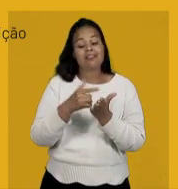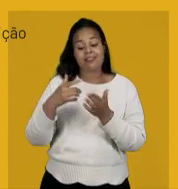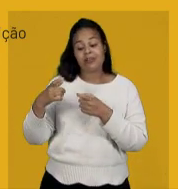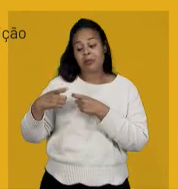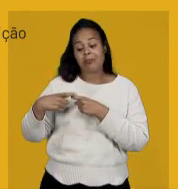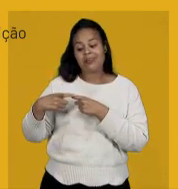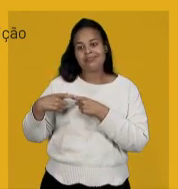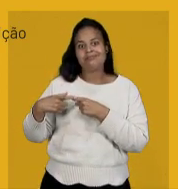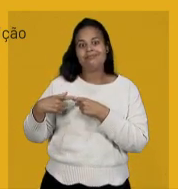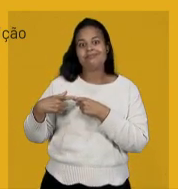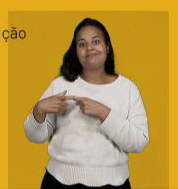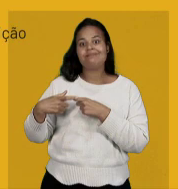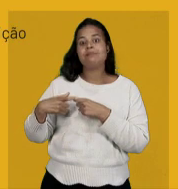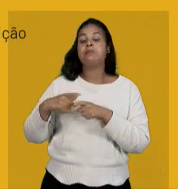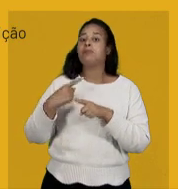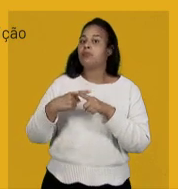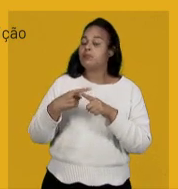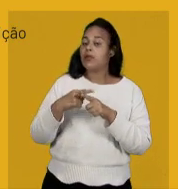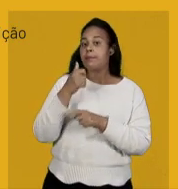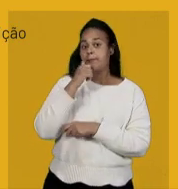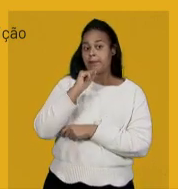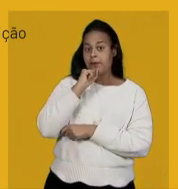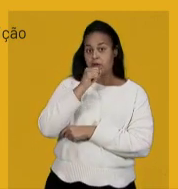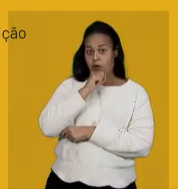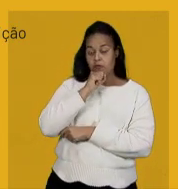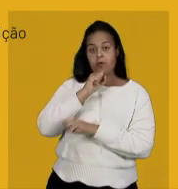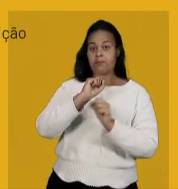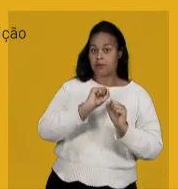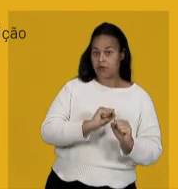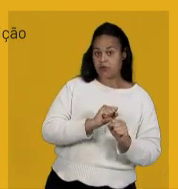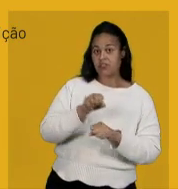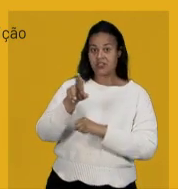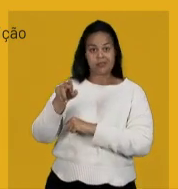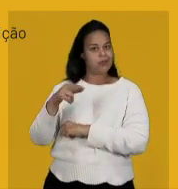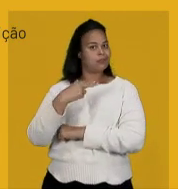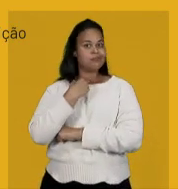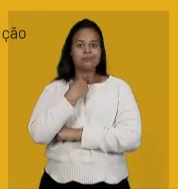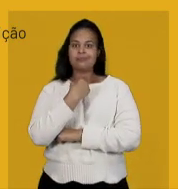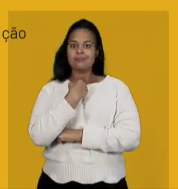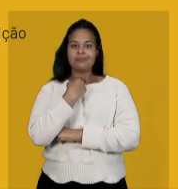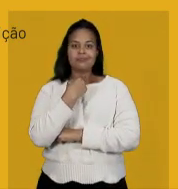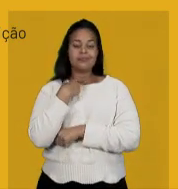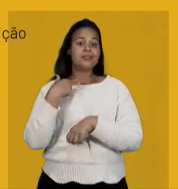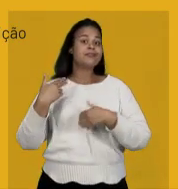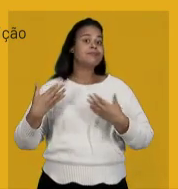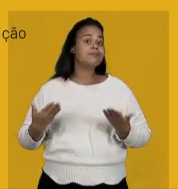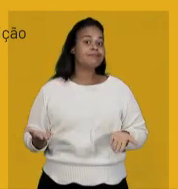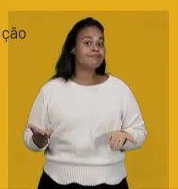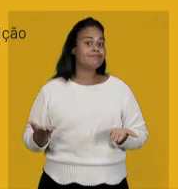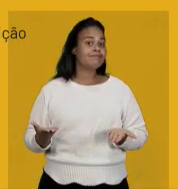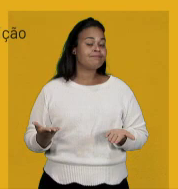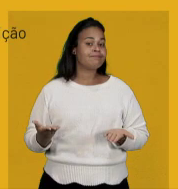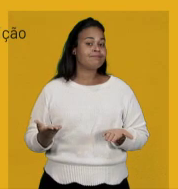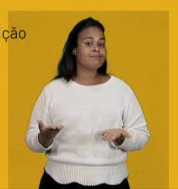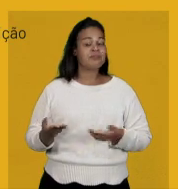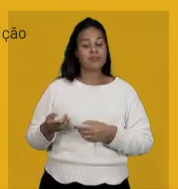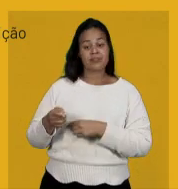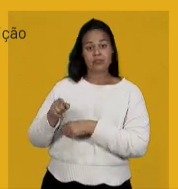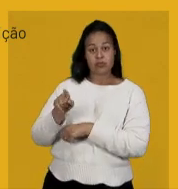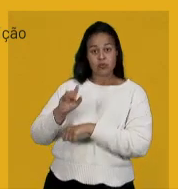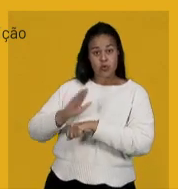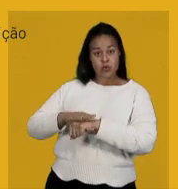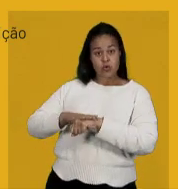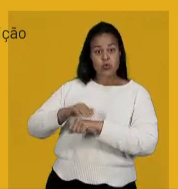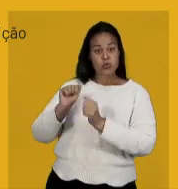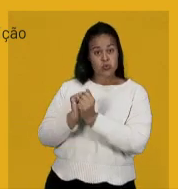para a avó ou para a mãe, no caso que a gente está citando o exemplo. Então, tanto você quanto o seu irmão está fazendo